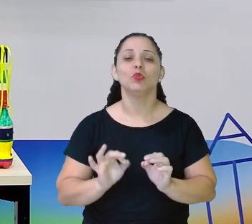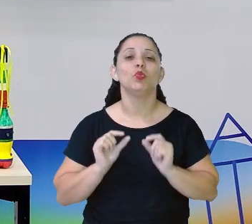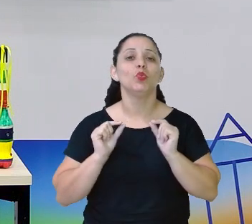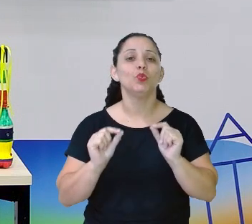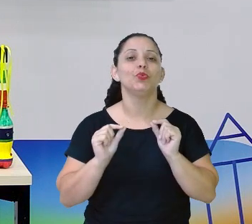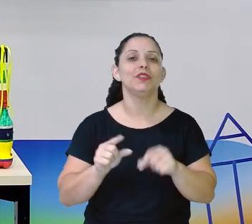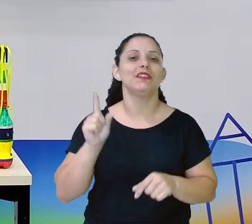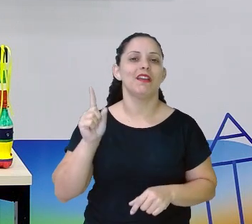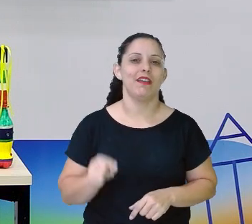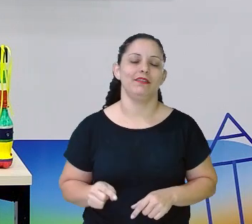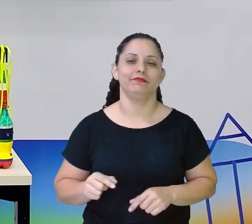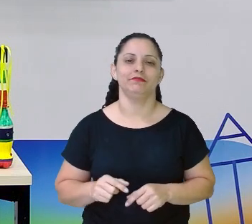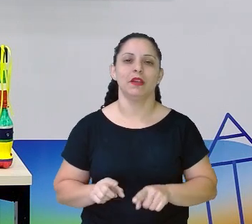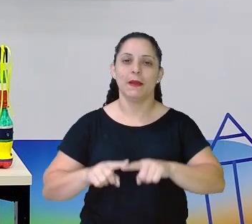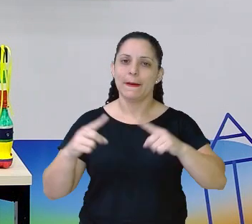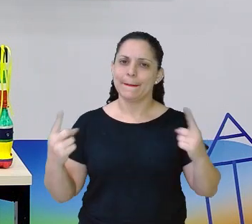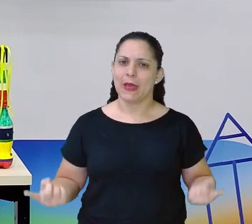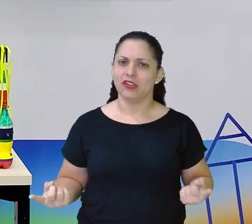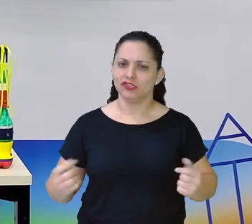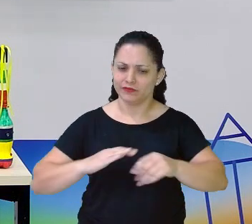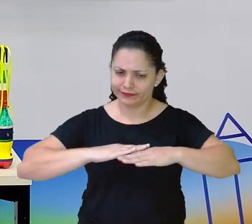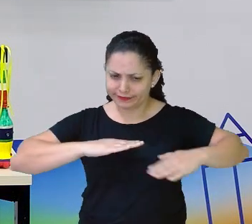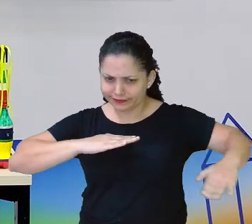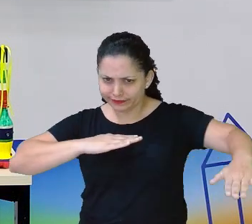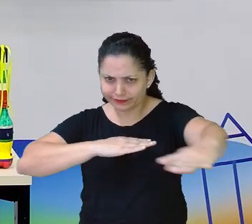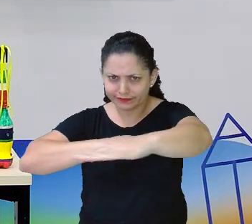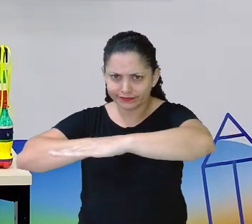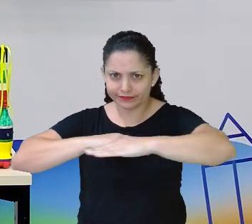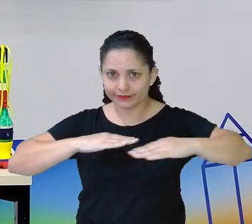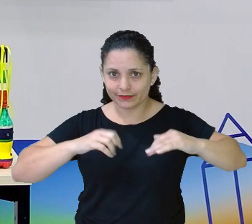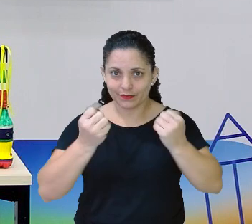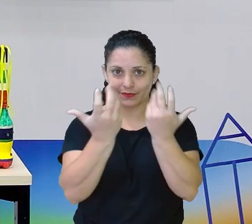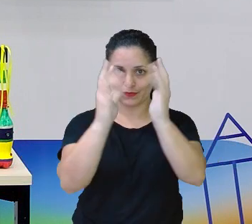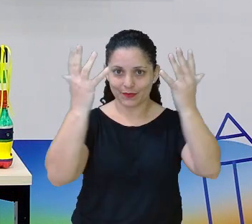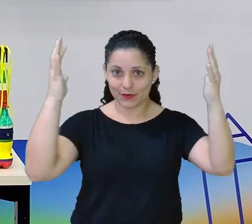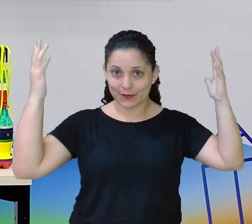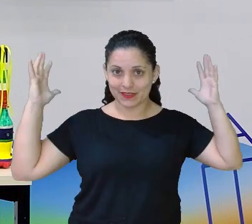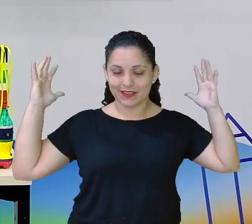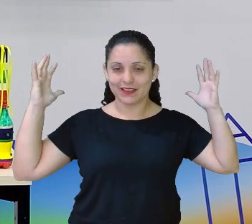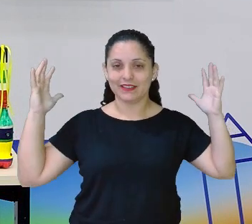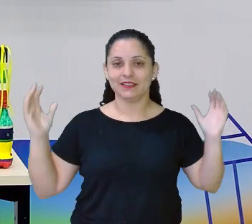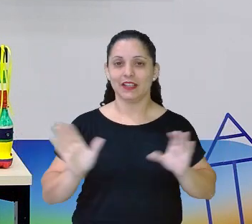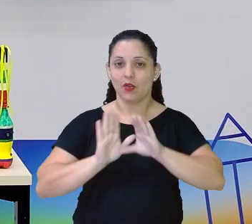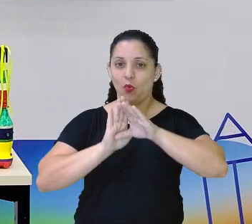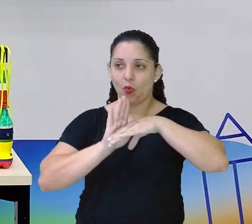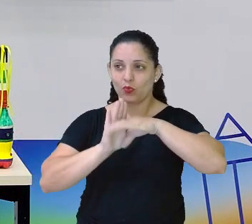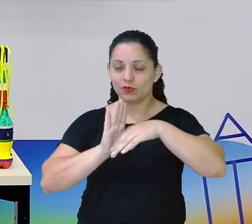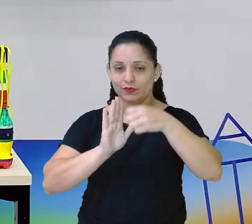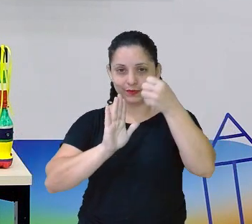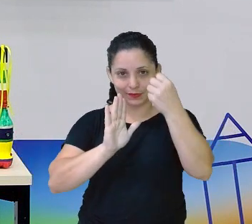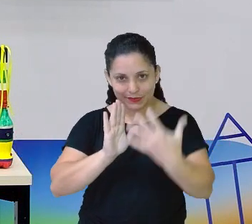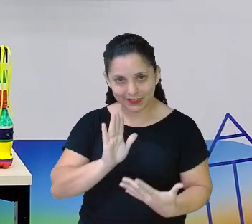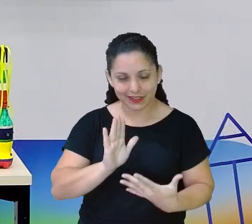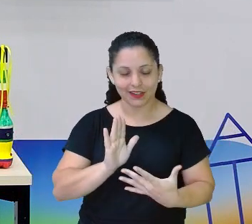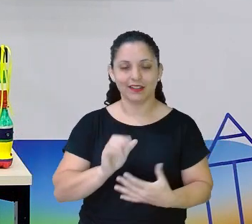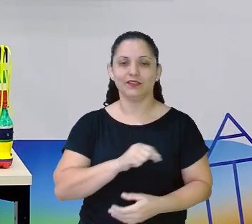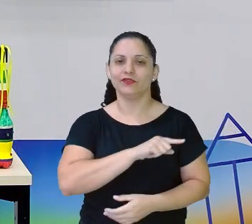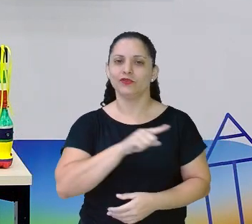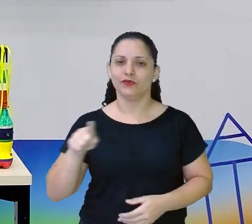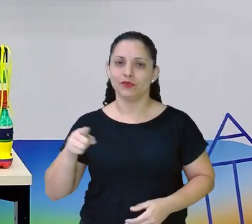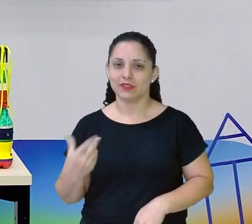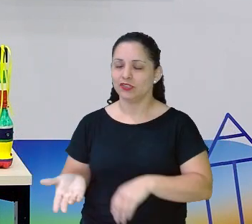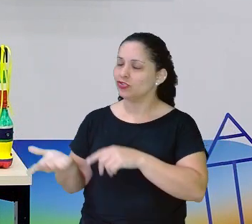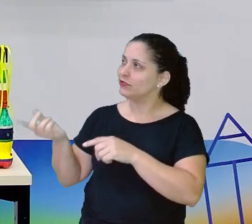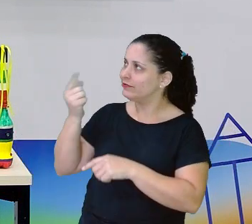ambiente. Mas o meio ambiente em si, e aí eu trouxe o conceito para a gente, e aí eu quero que vocês leiam